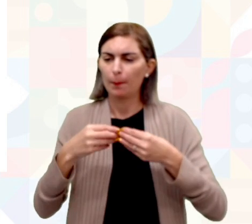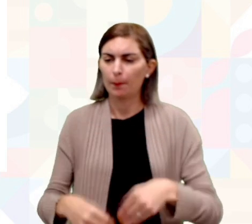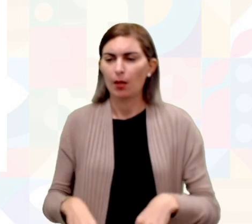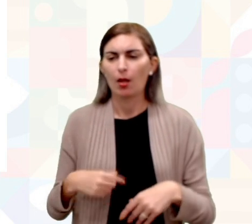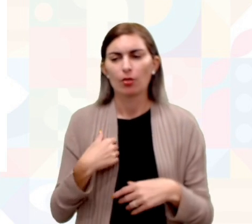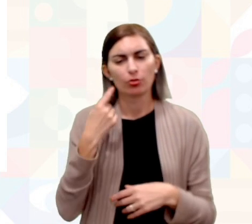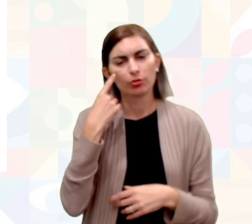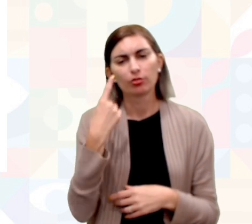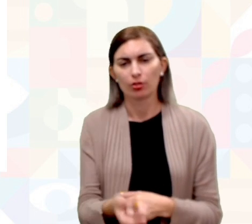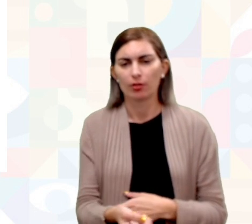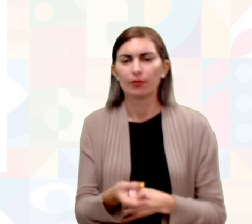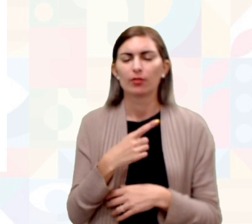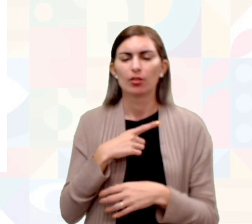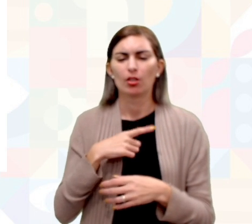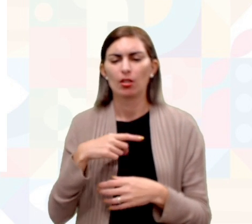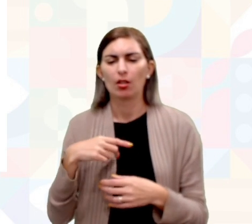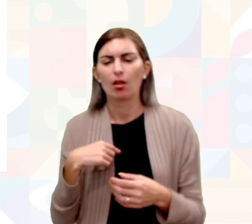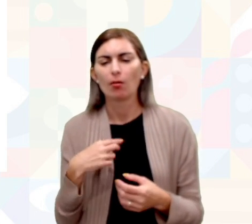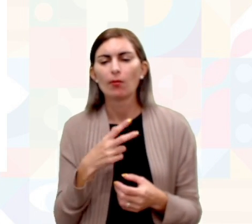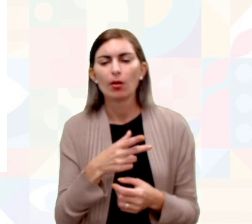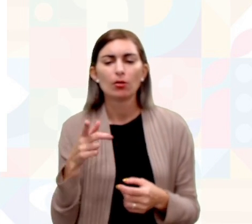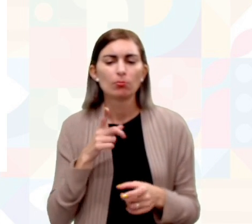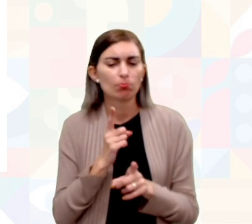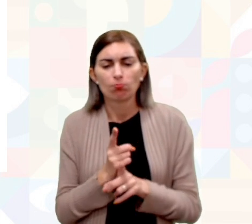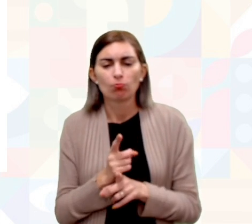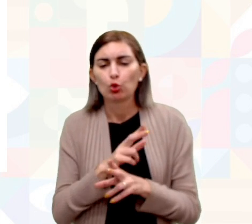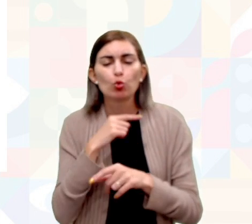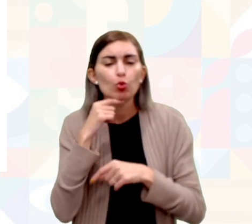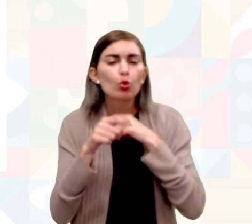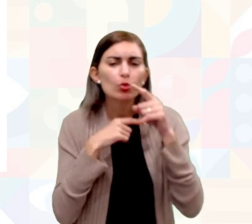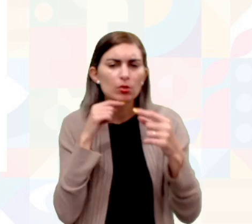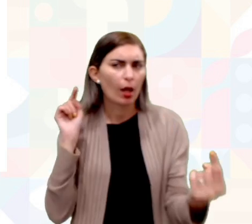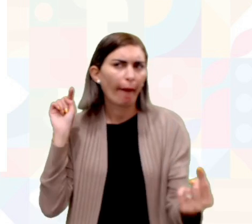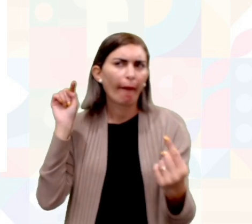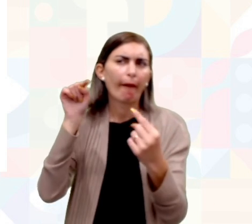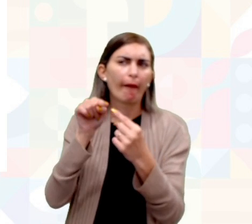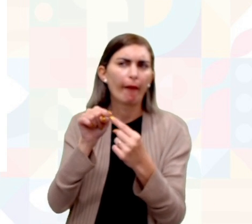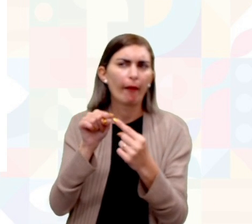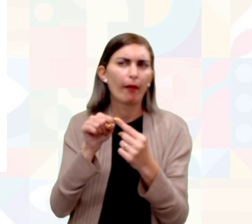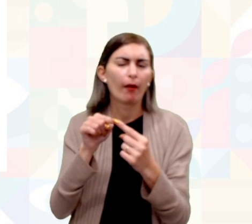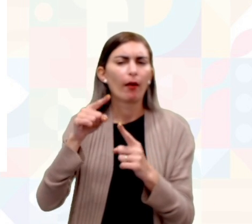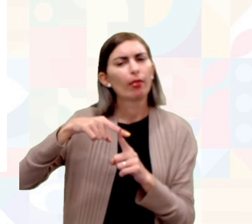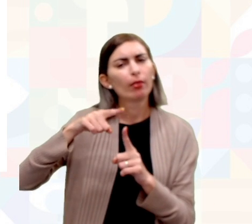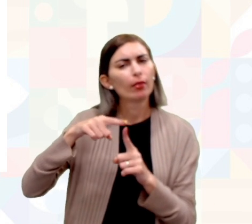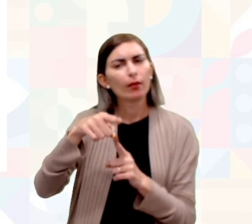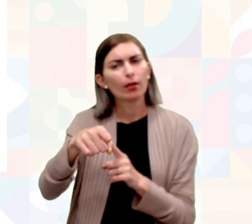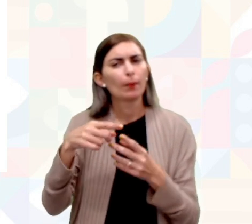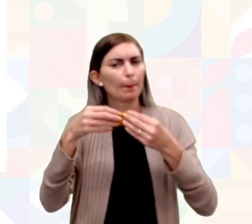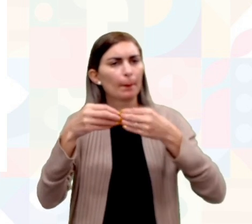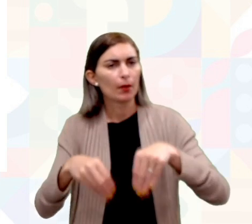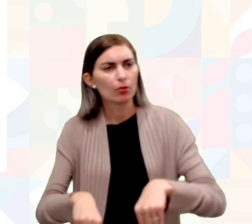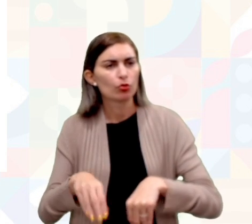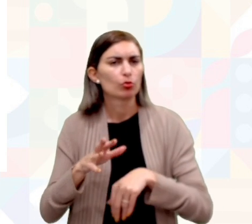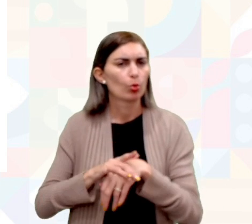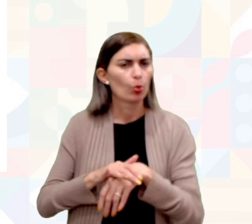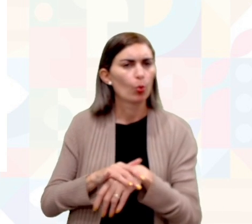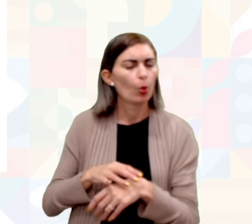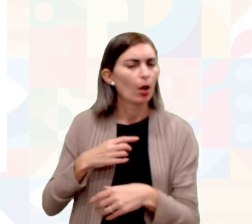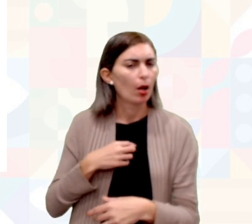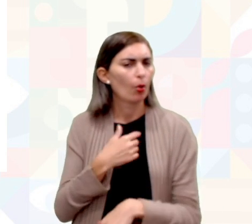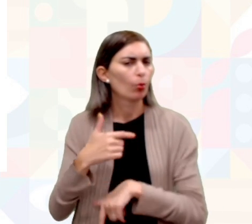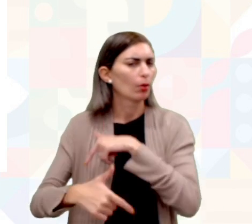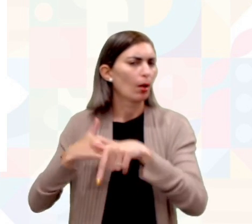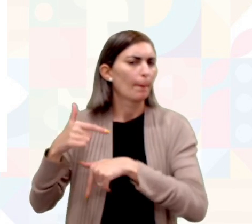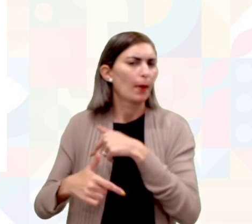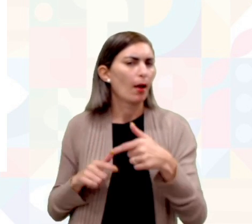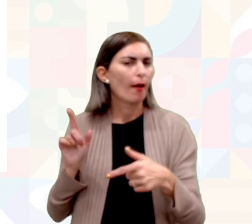viu lá essa definição de nexo causal. A gente não consegue associar esse tipo de dano com a nossa atividade